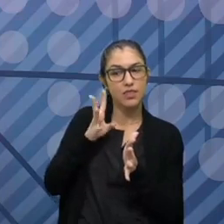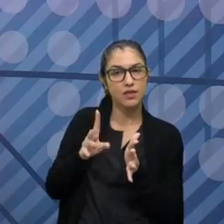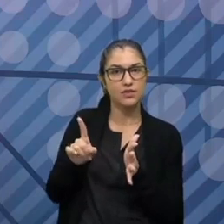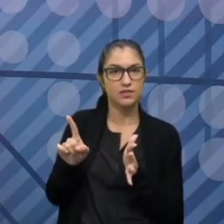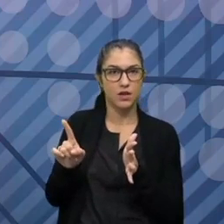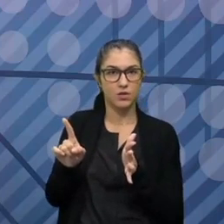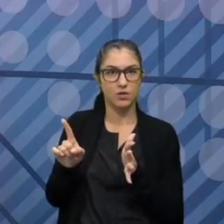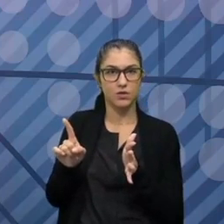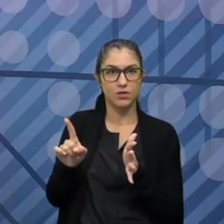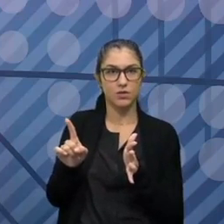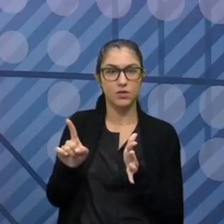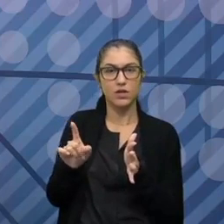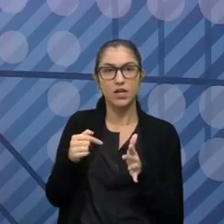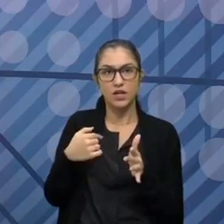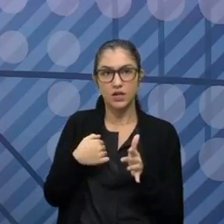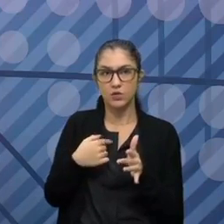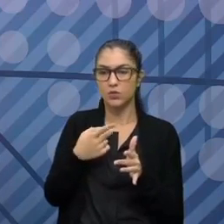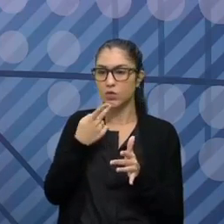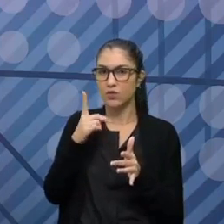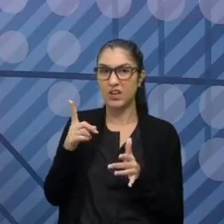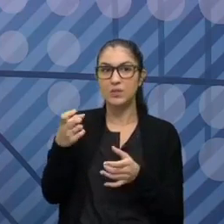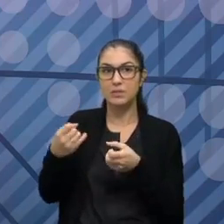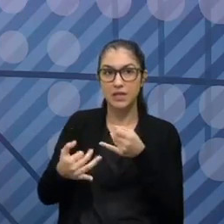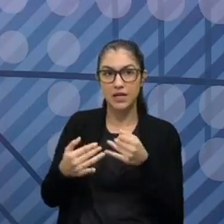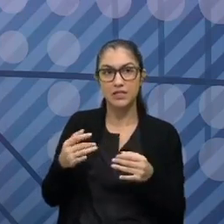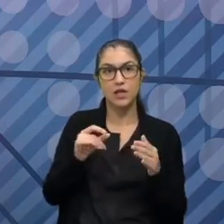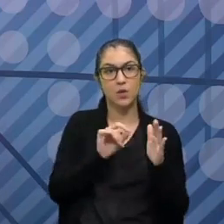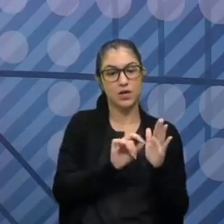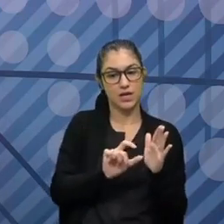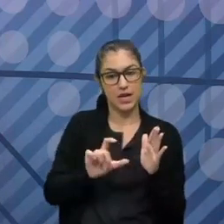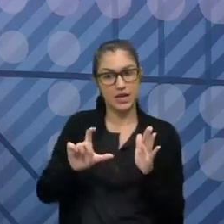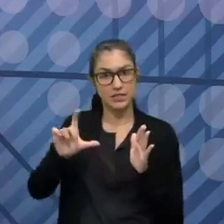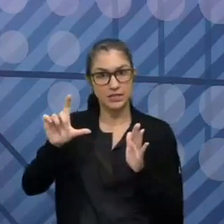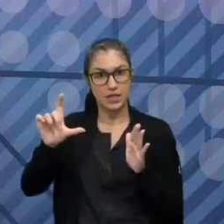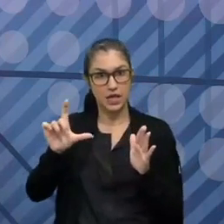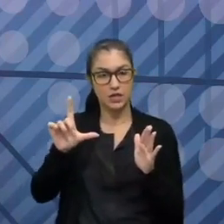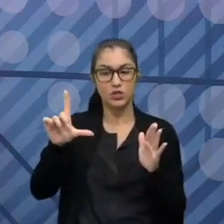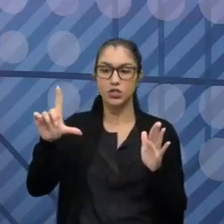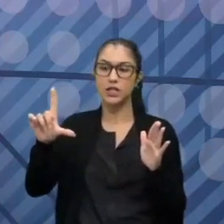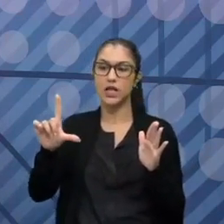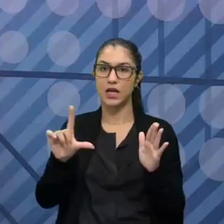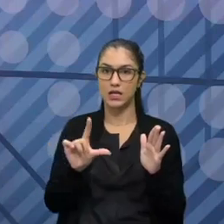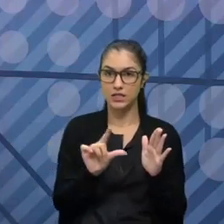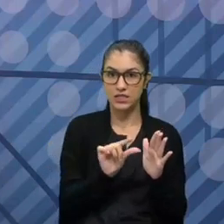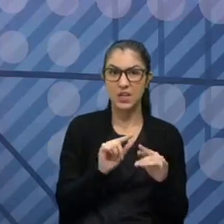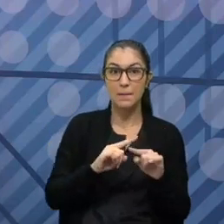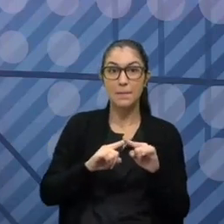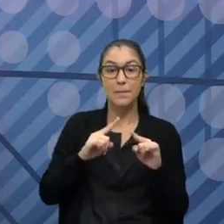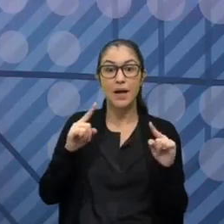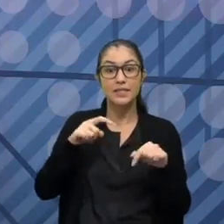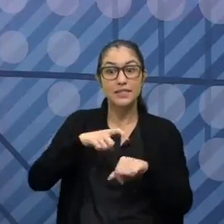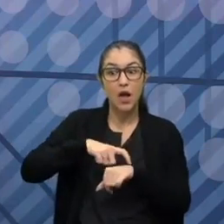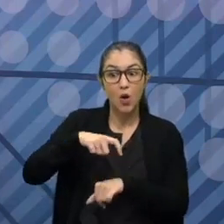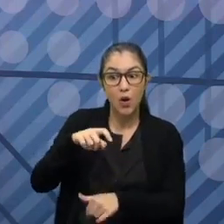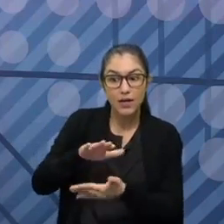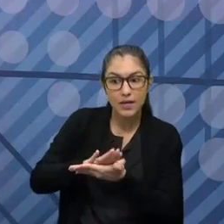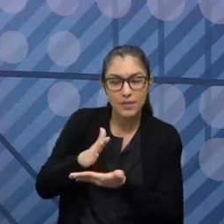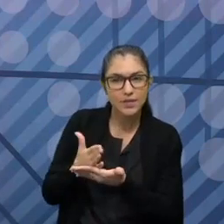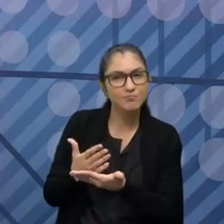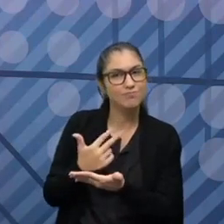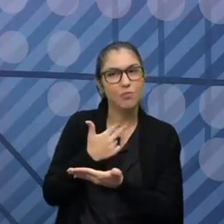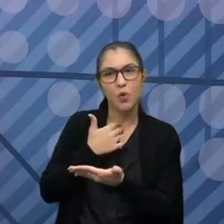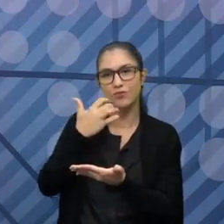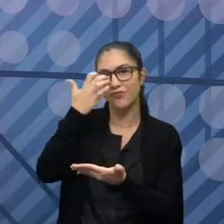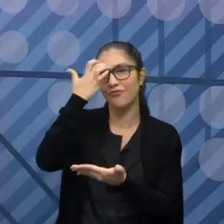nisso. Não estou dando pistas na explicação, sim, crescente, decrescente. Mas na hora da resolução, eu não posso